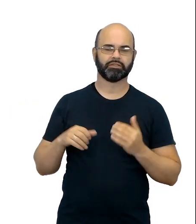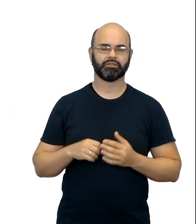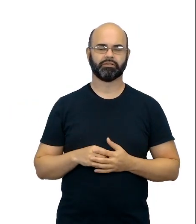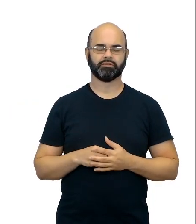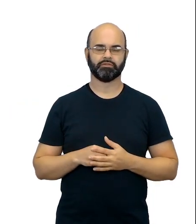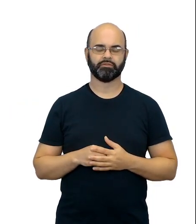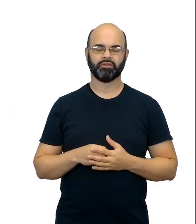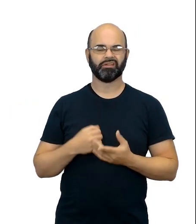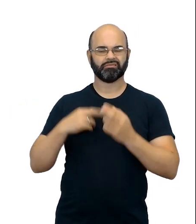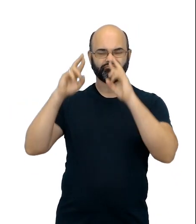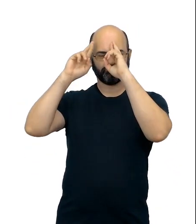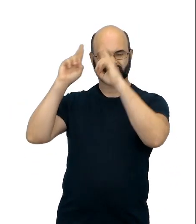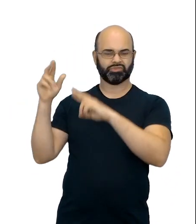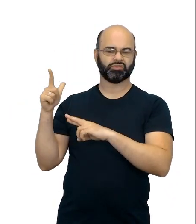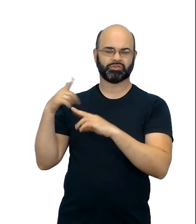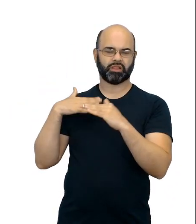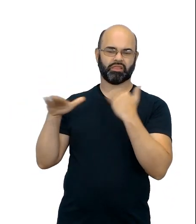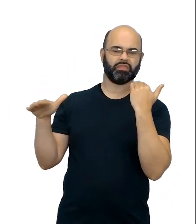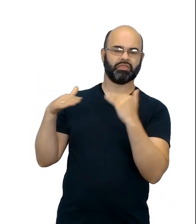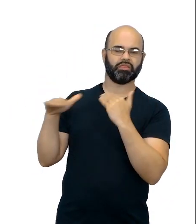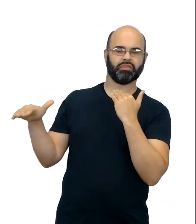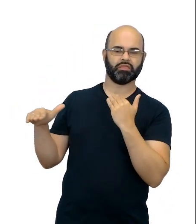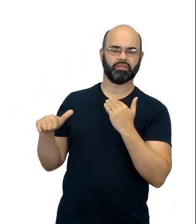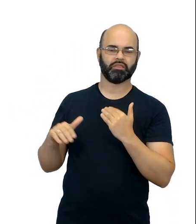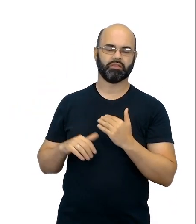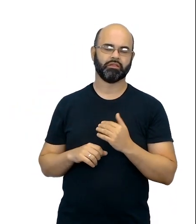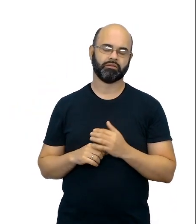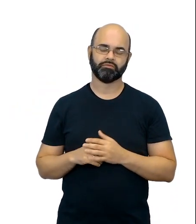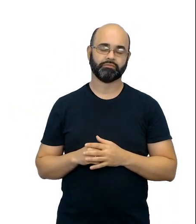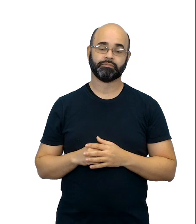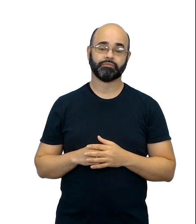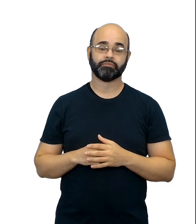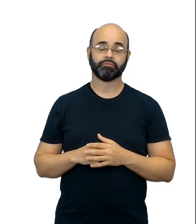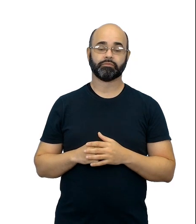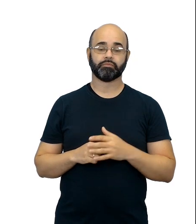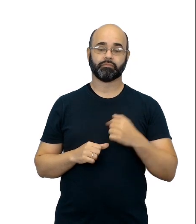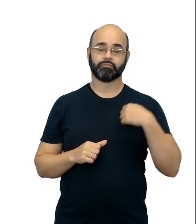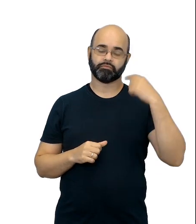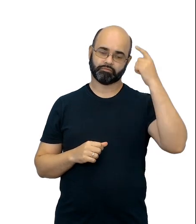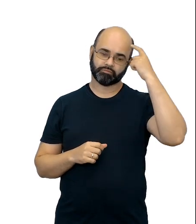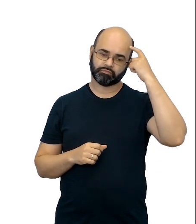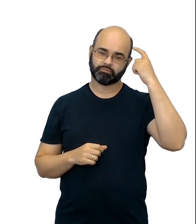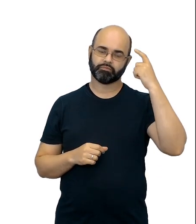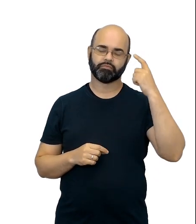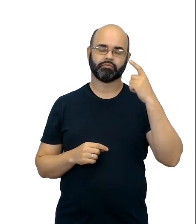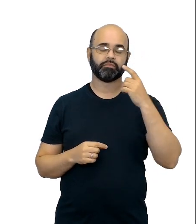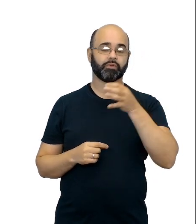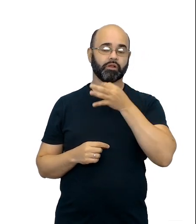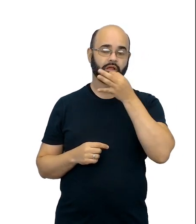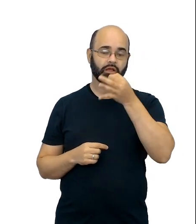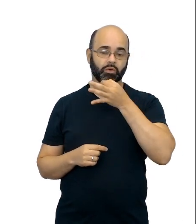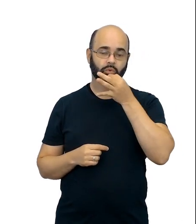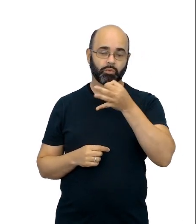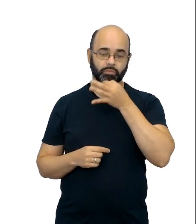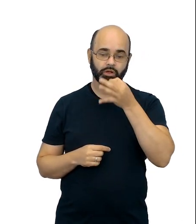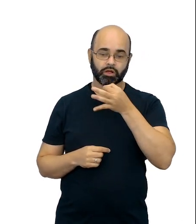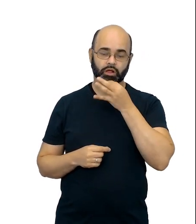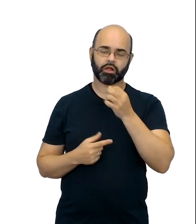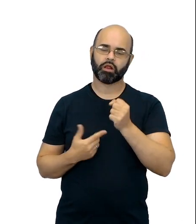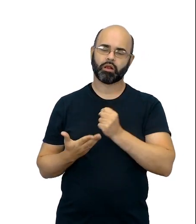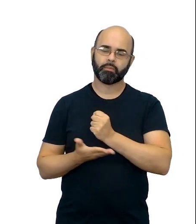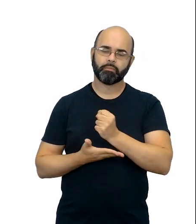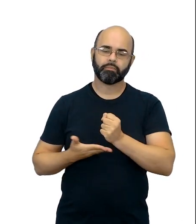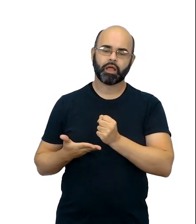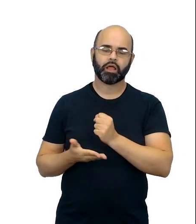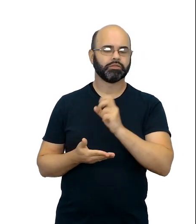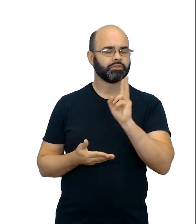sem respeitar a opinião do outro, né? Então, por isso que eu preciso sempre estar baseada em argumentos que eu possa sustentar,